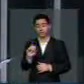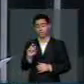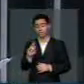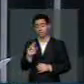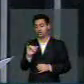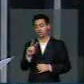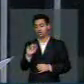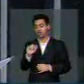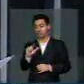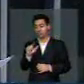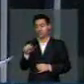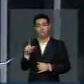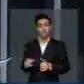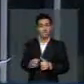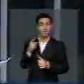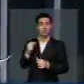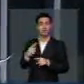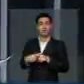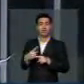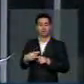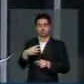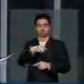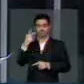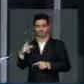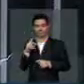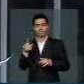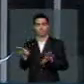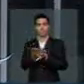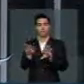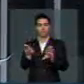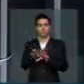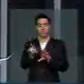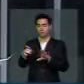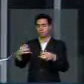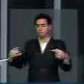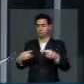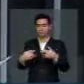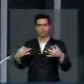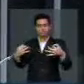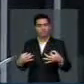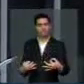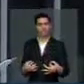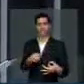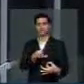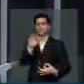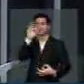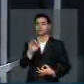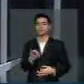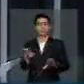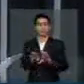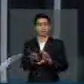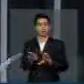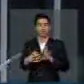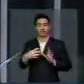primeiro no seu caráter na sua integridade na sua